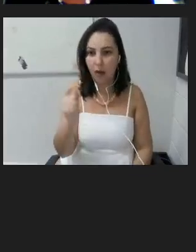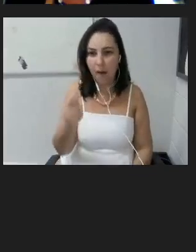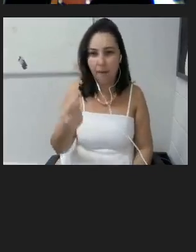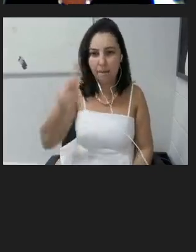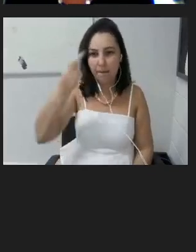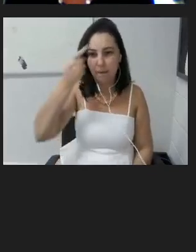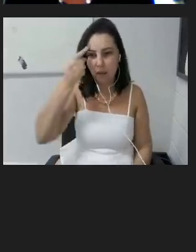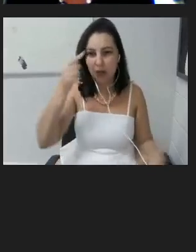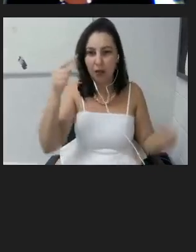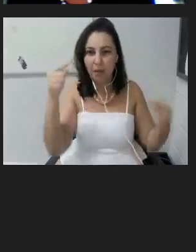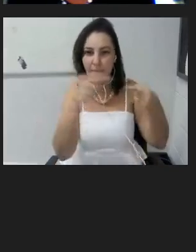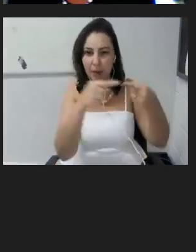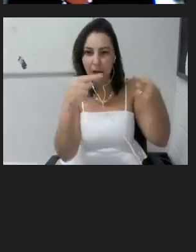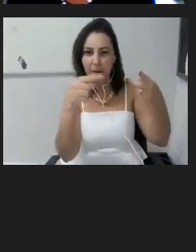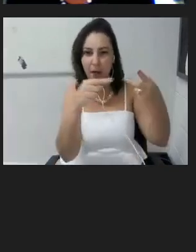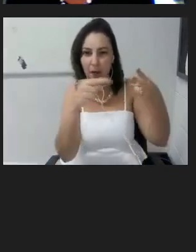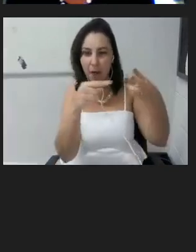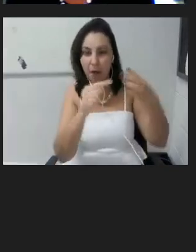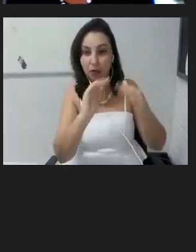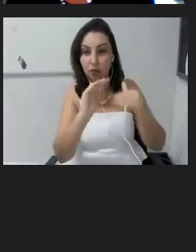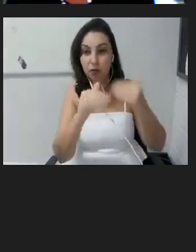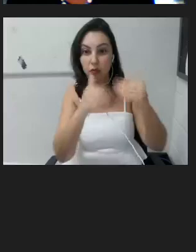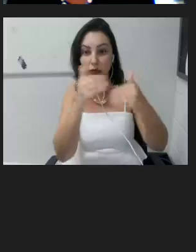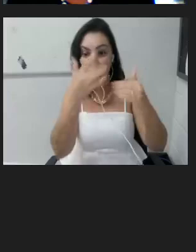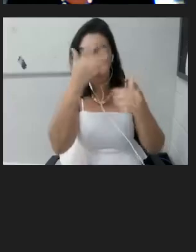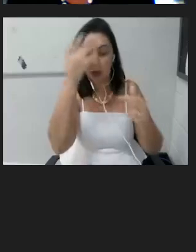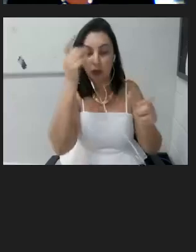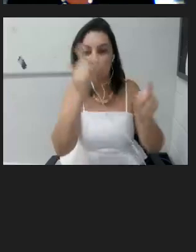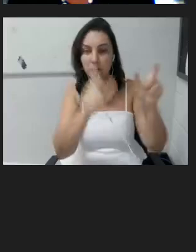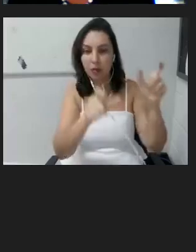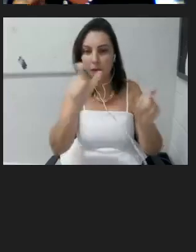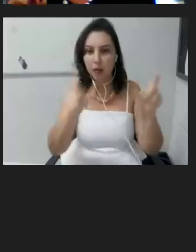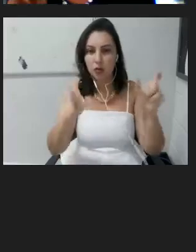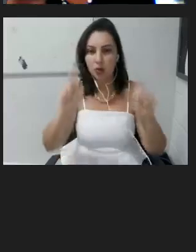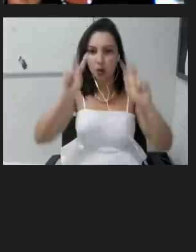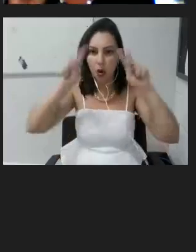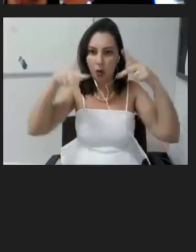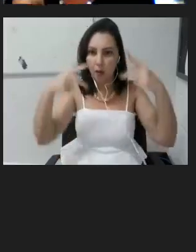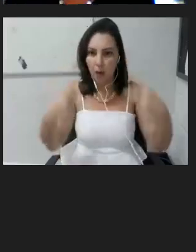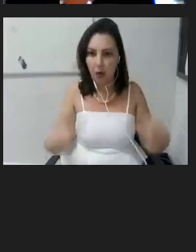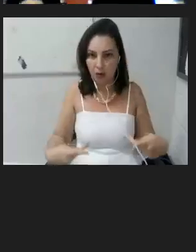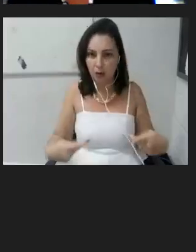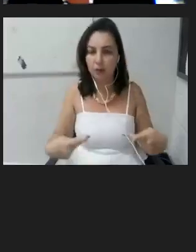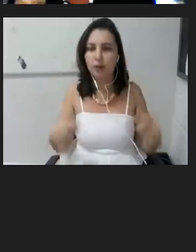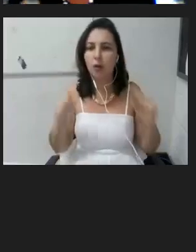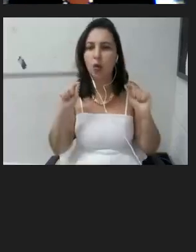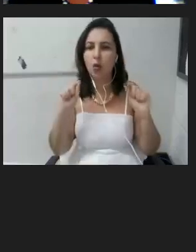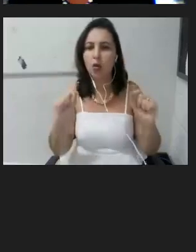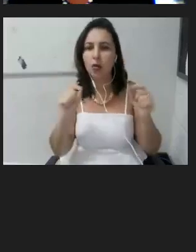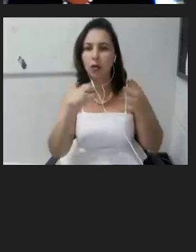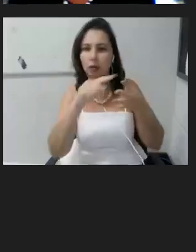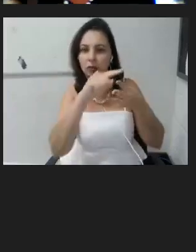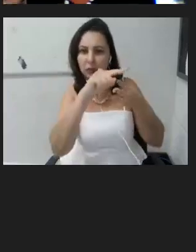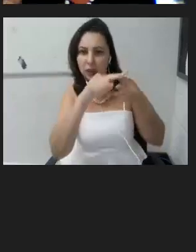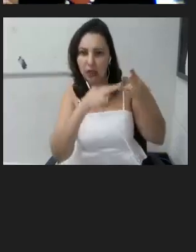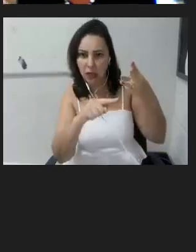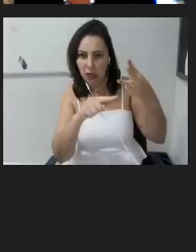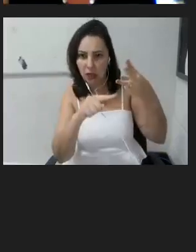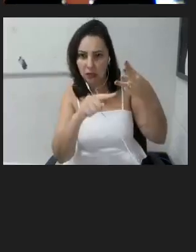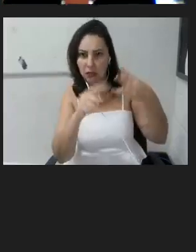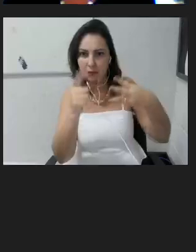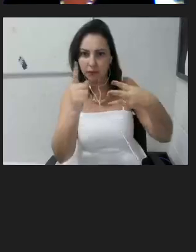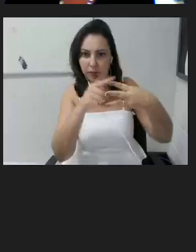aspectos do desenvolvimento da pessoa, desenvolvimento humano. Quais são os três principais, gente? Primeiro,